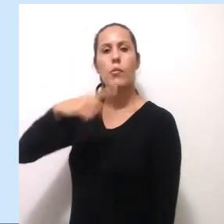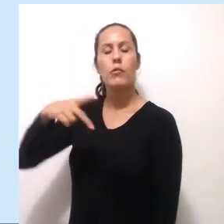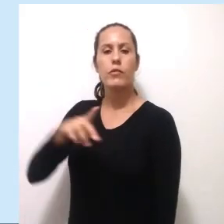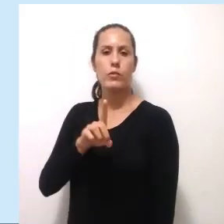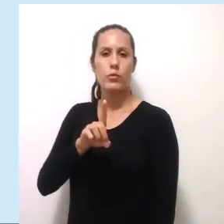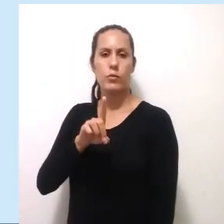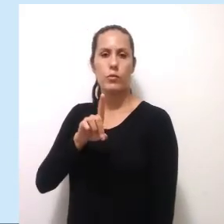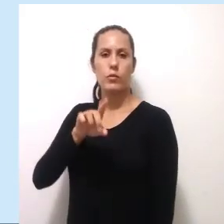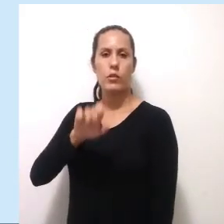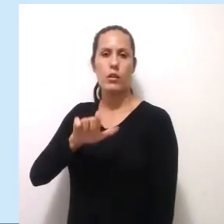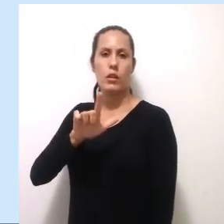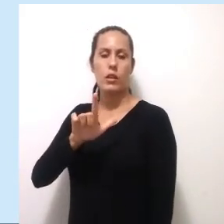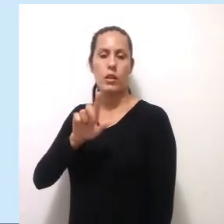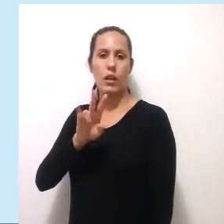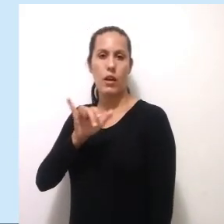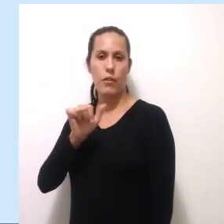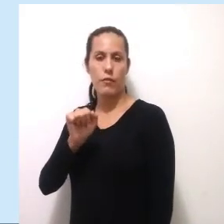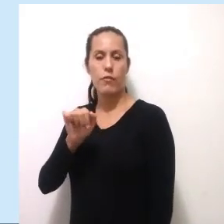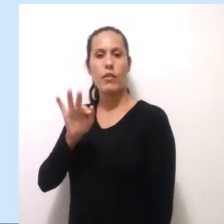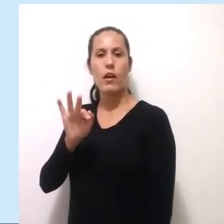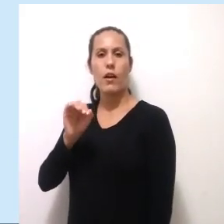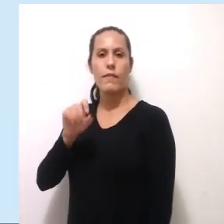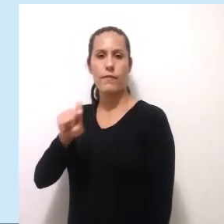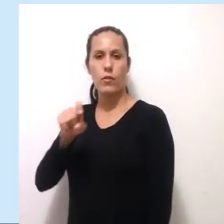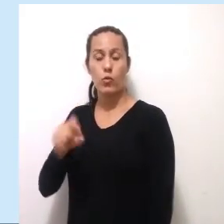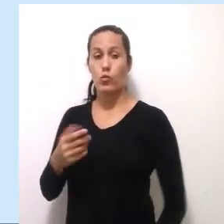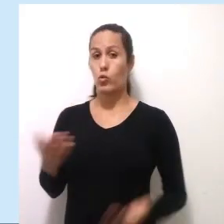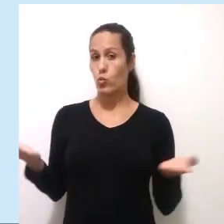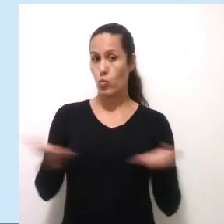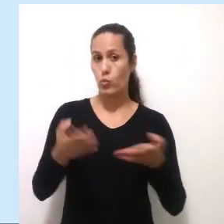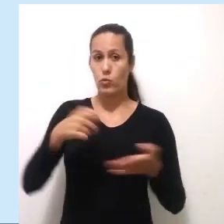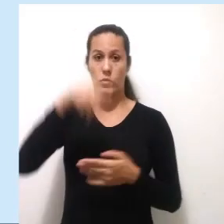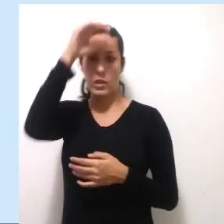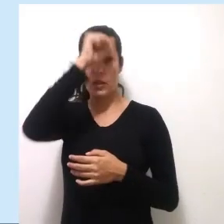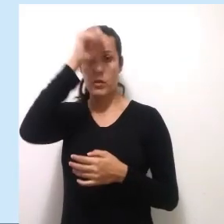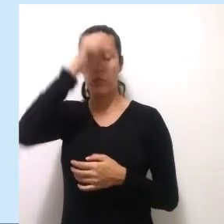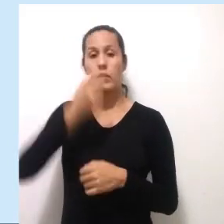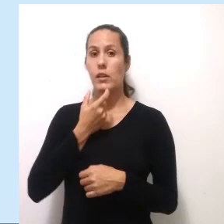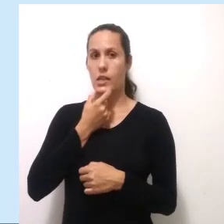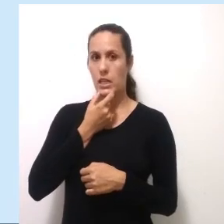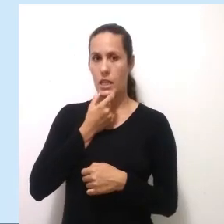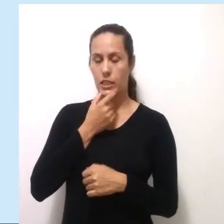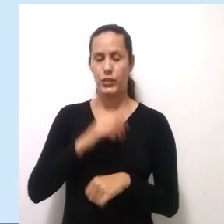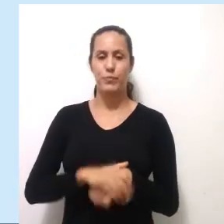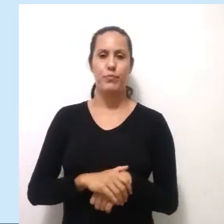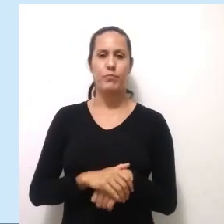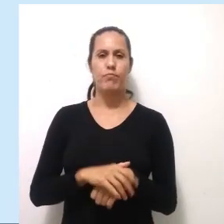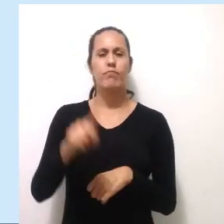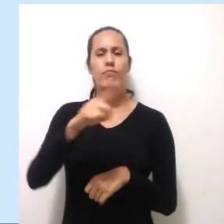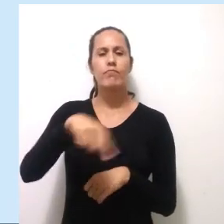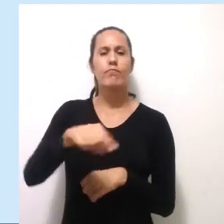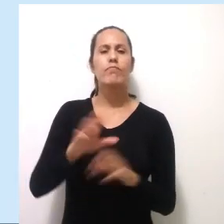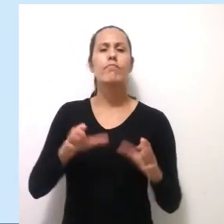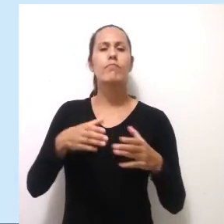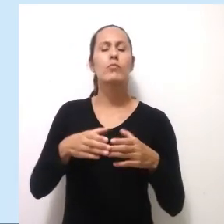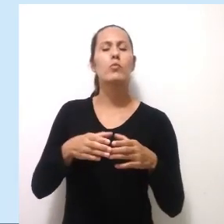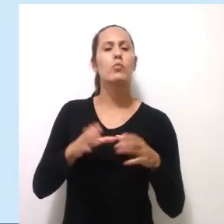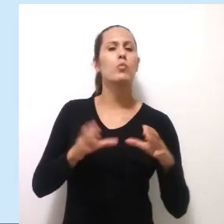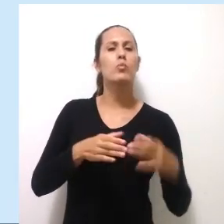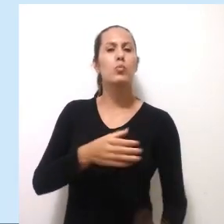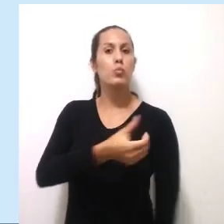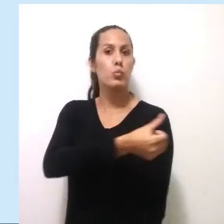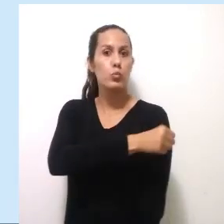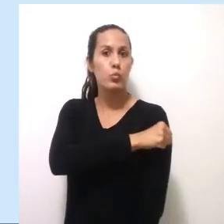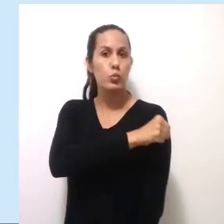Eu sou a professora Delvia Fox e hoje comigo você vai aprender English. Pessoal aí do